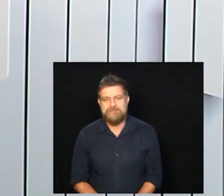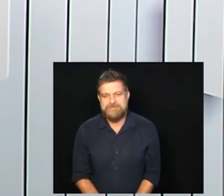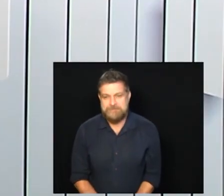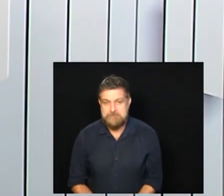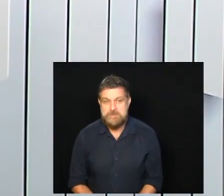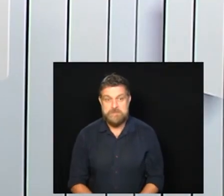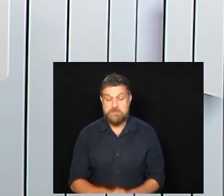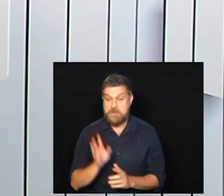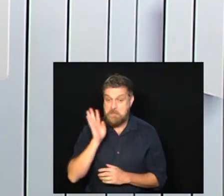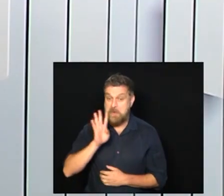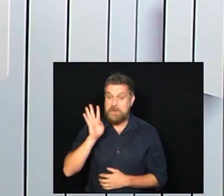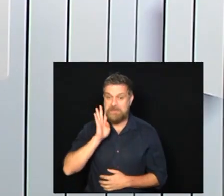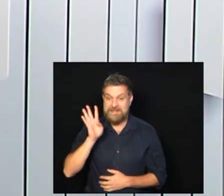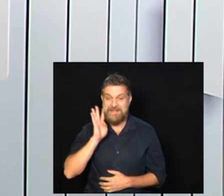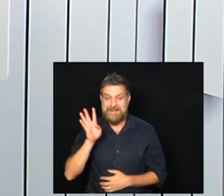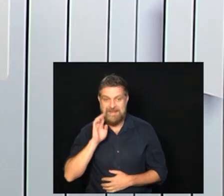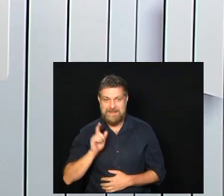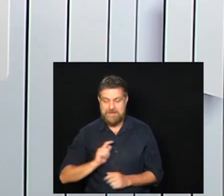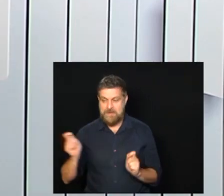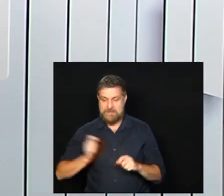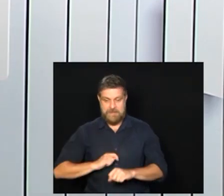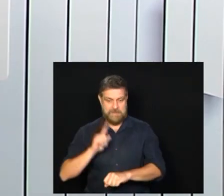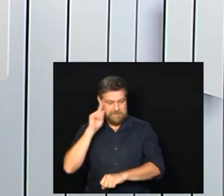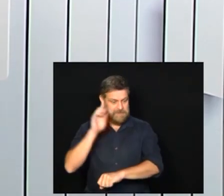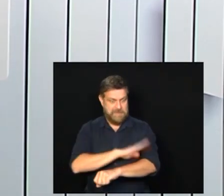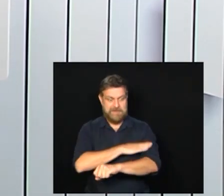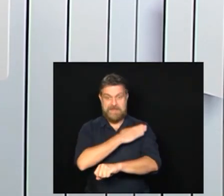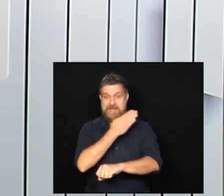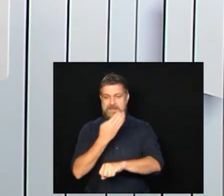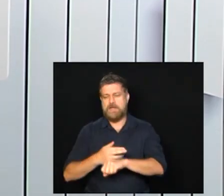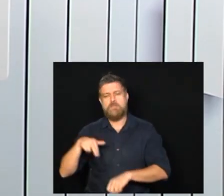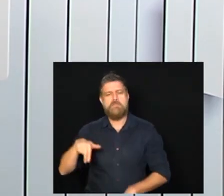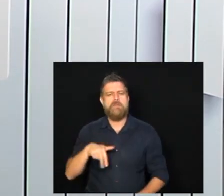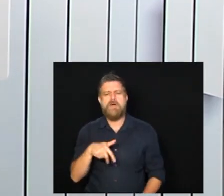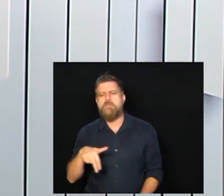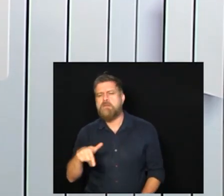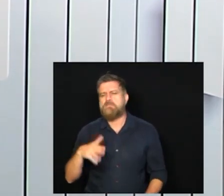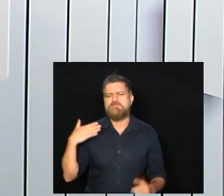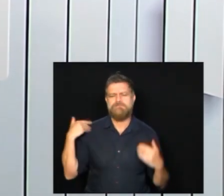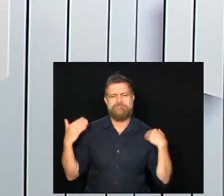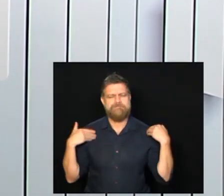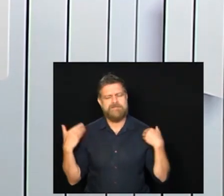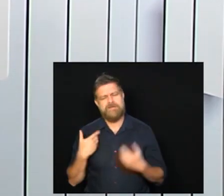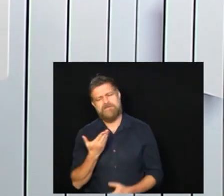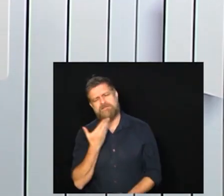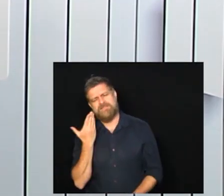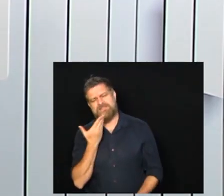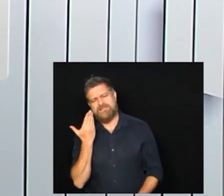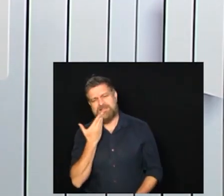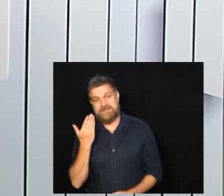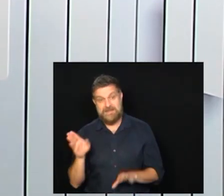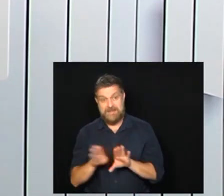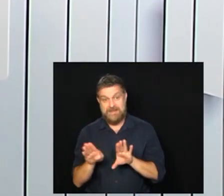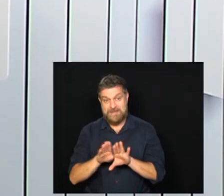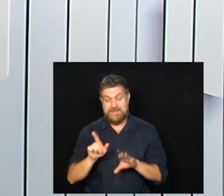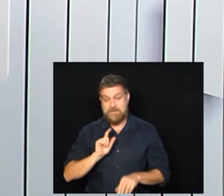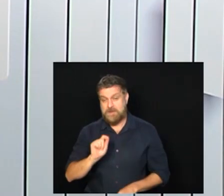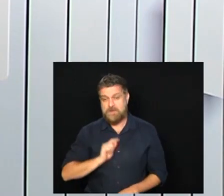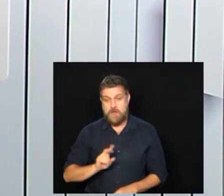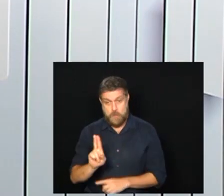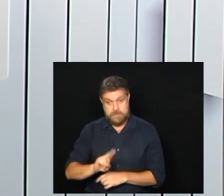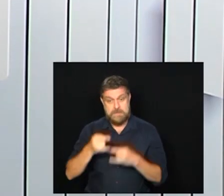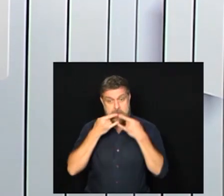Ah, muito bacana, né? Dá para passar um dia inteiro passeando por lá, fácil. E claro que a utilização